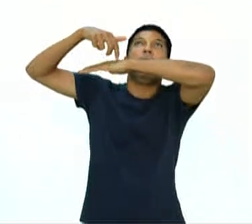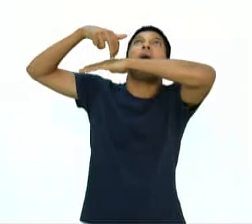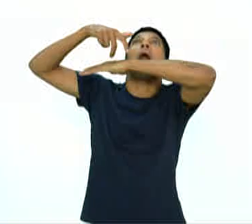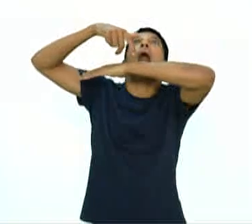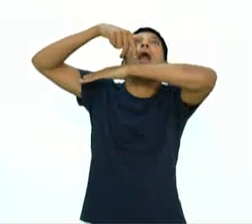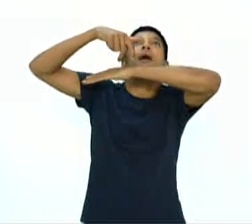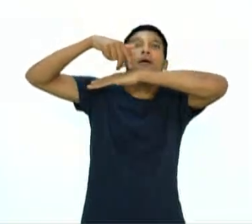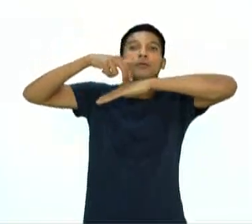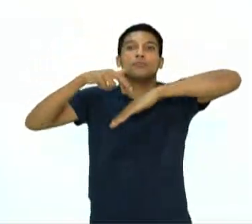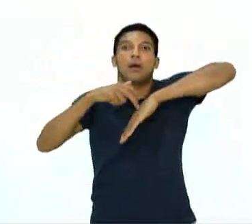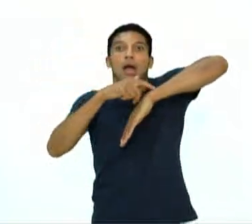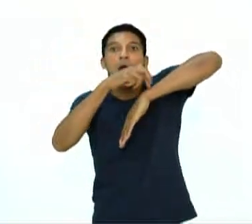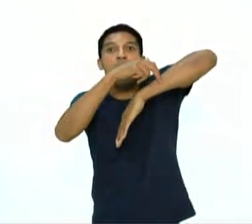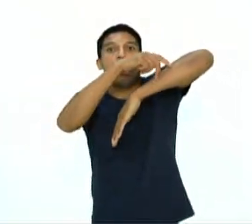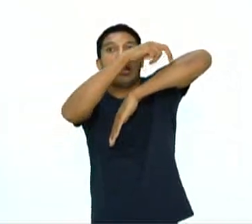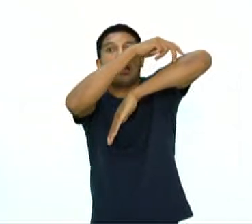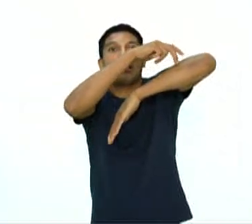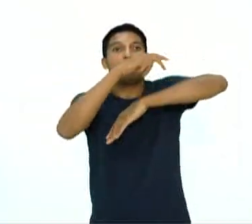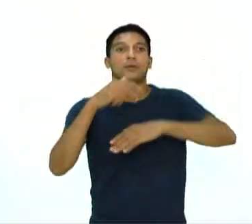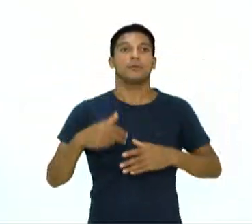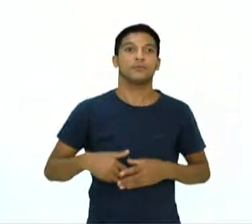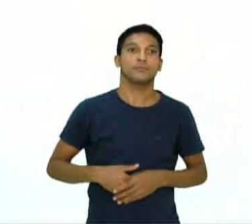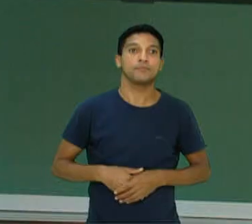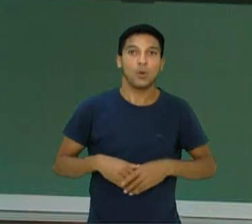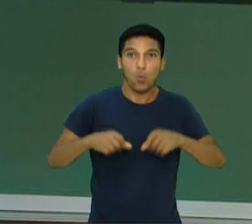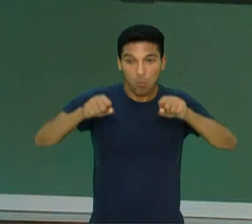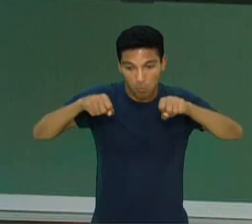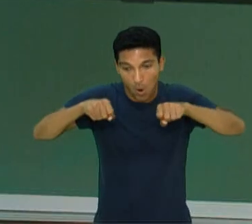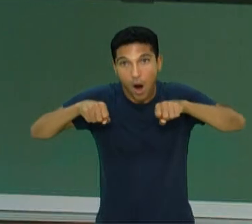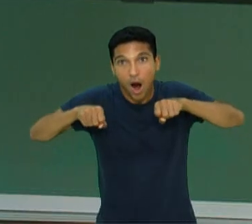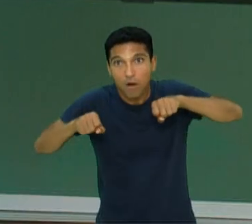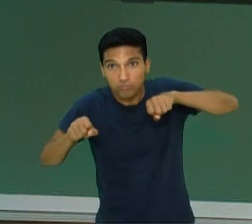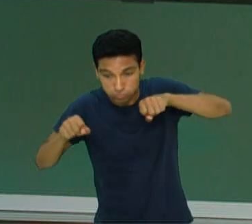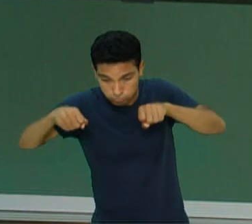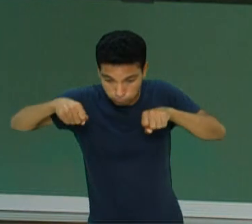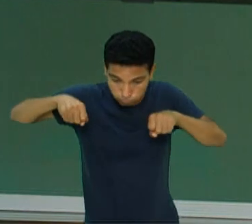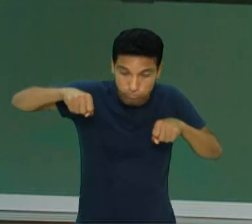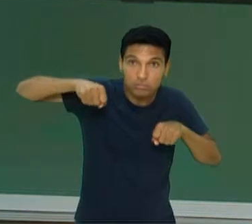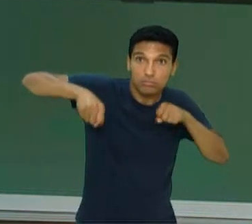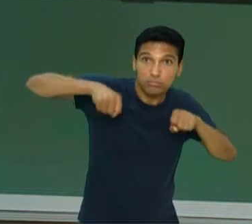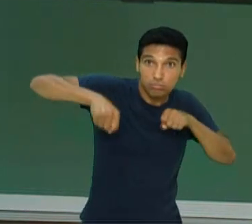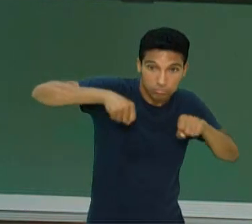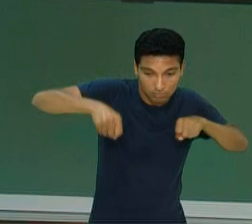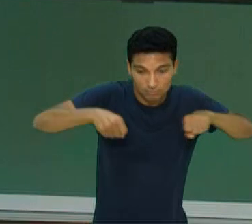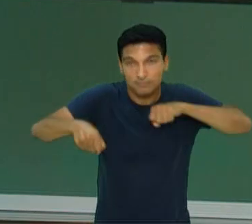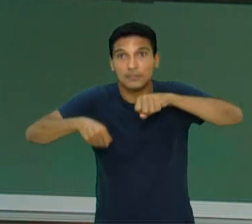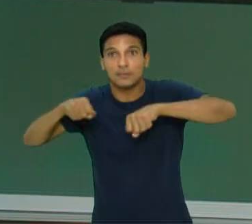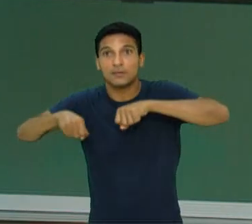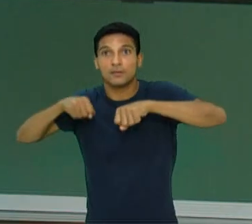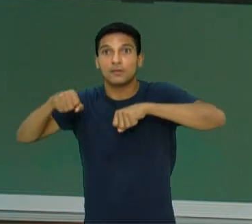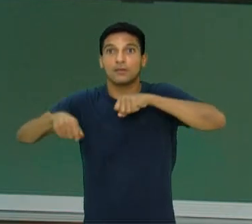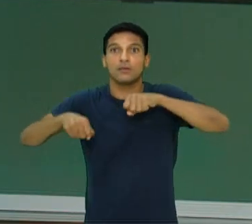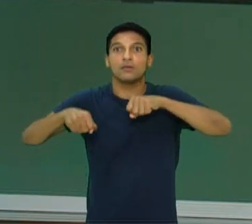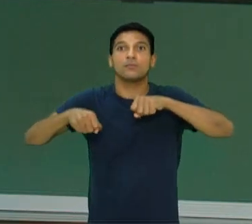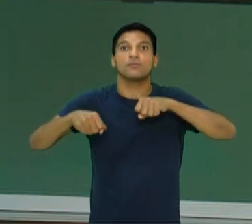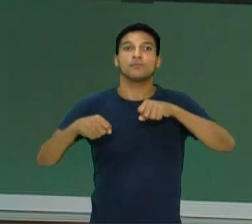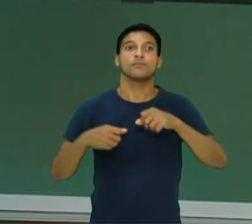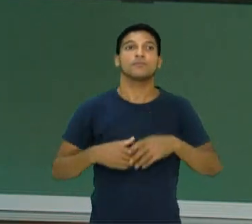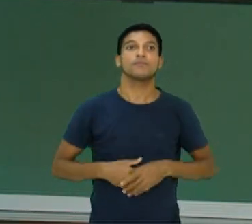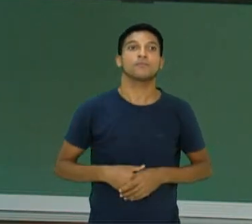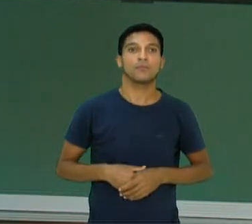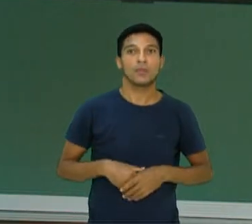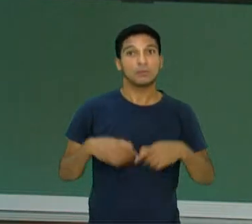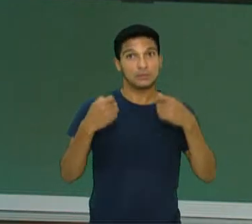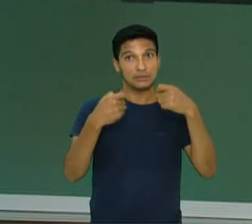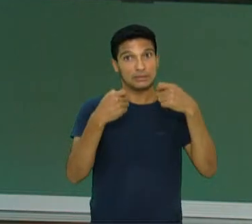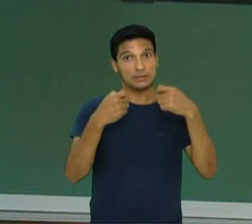aos procedimentos de segurança. E essas atividades devem ser praticadas com responsabilidade, né? Então,